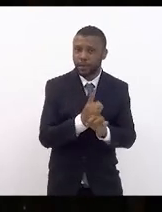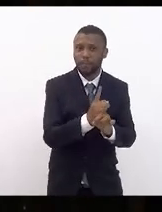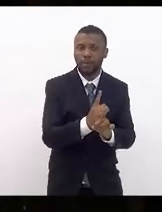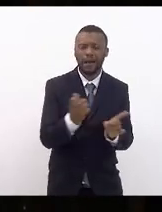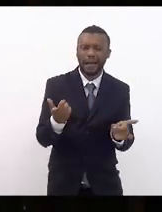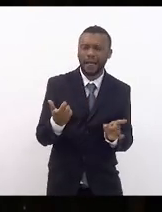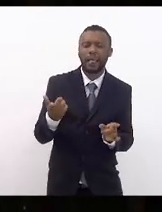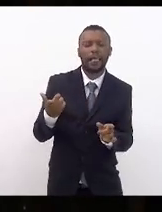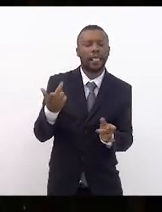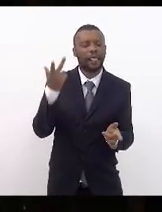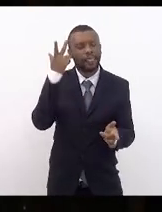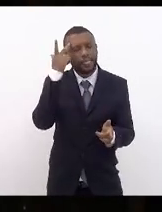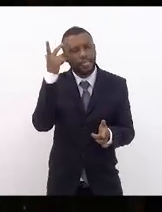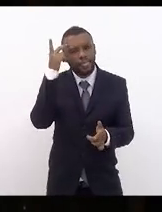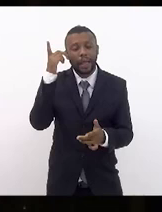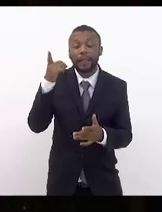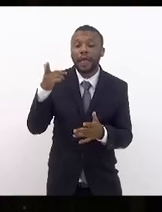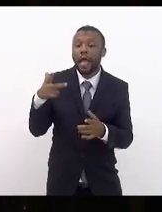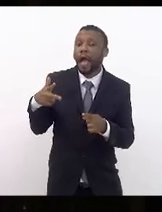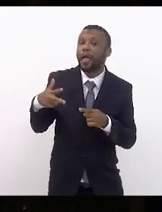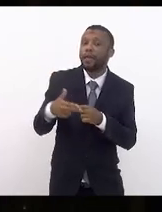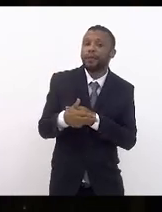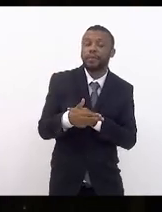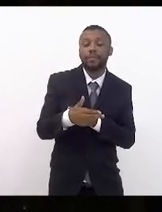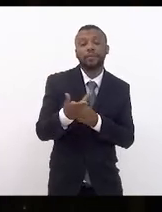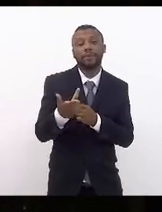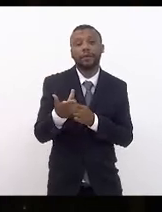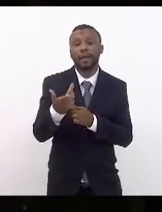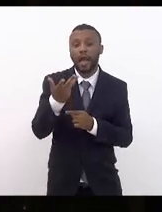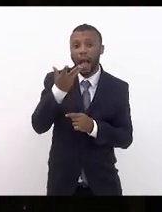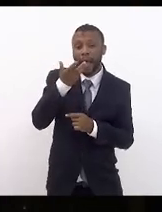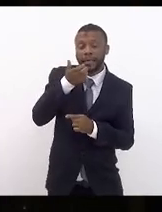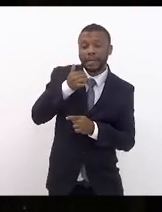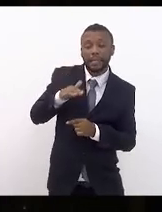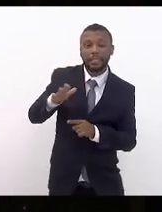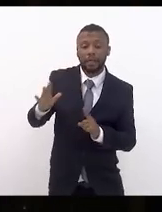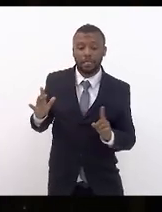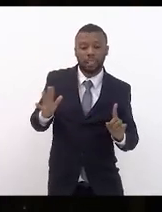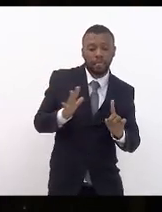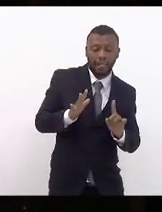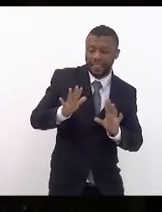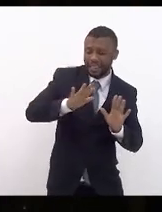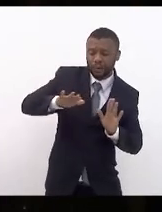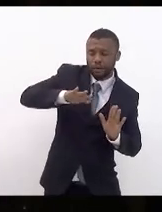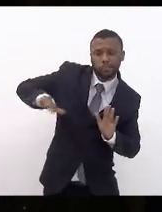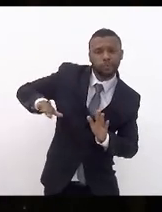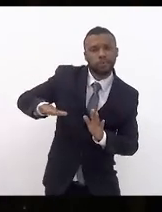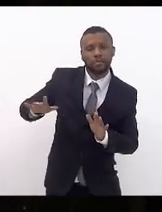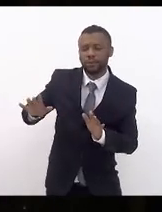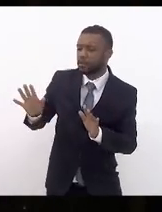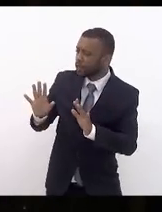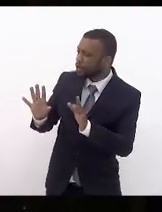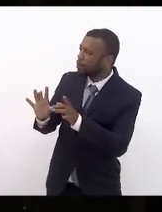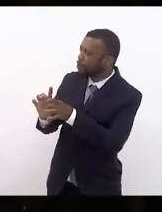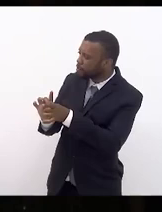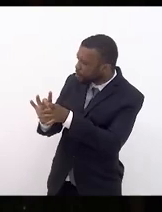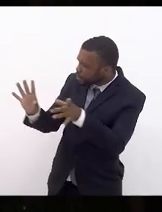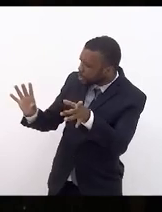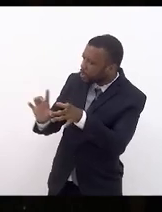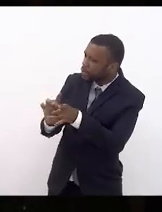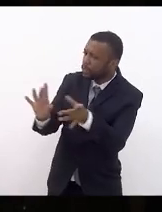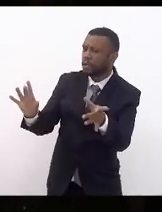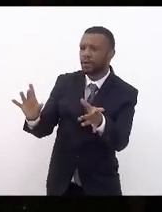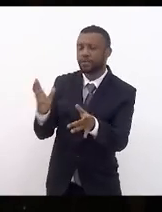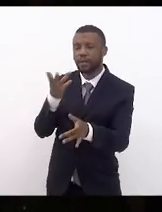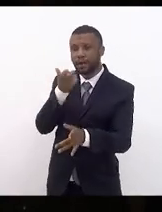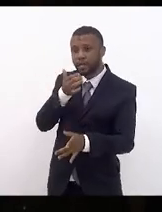trabalho, queriam impedir a aproximação das crianças. Mas ele disse: deixai vir a mim as criancinhas,